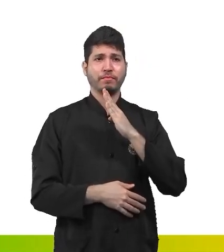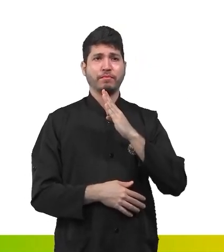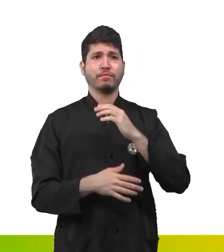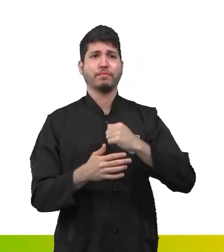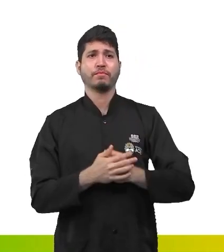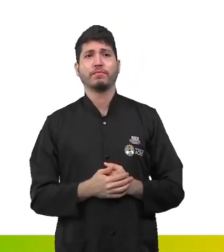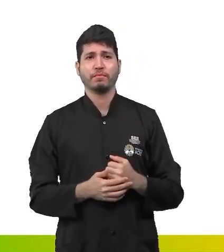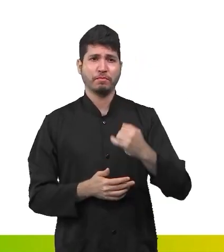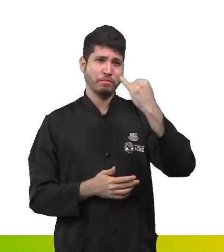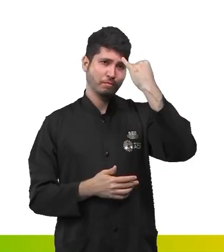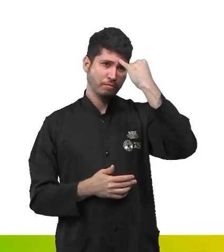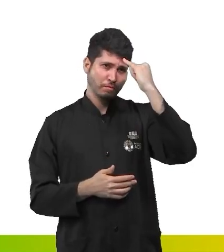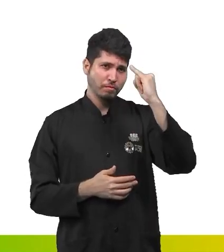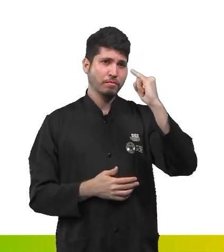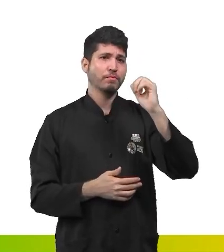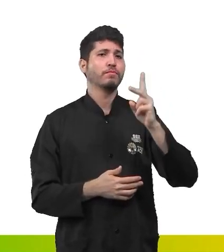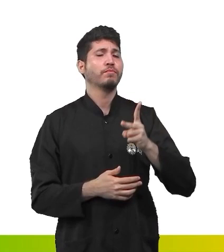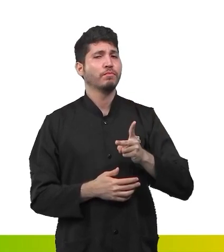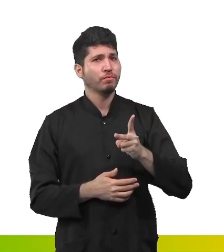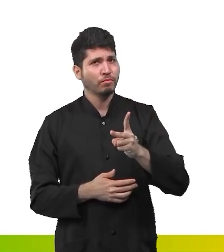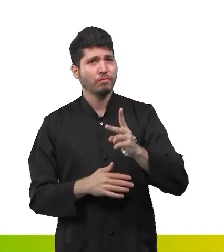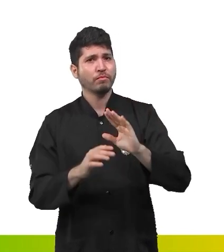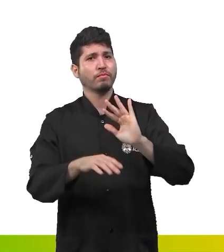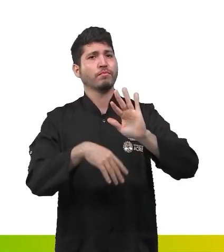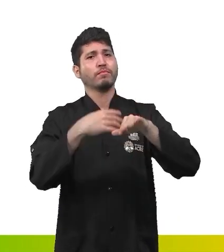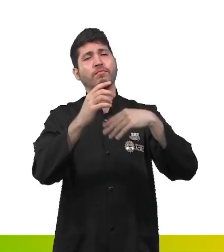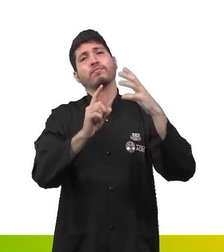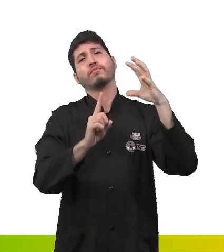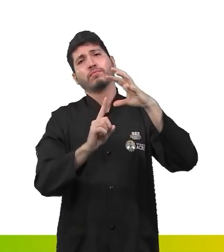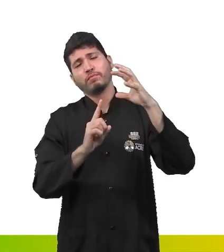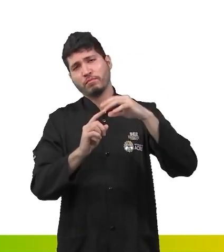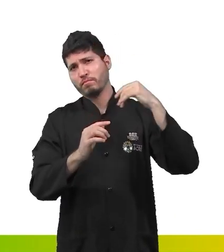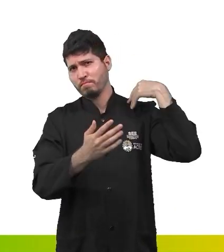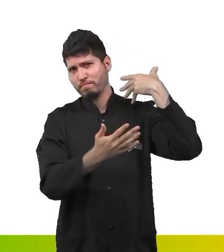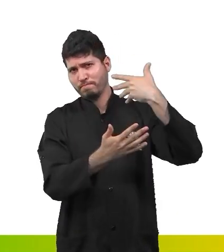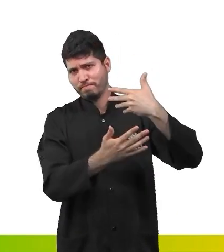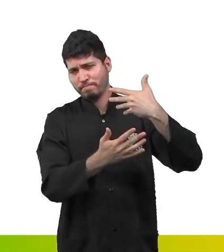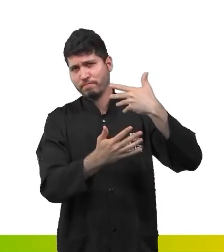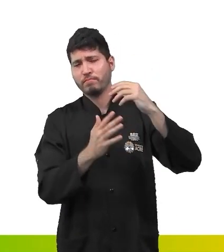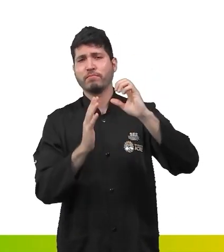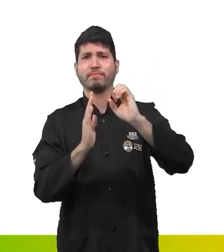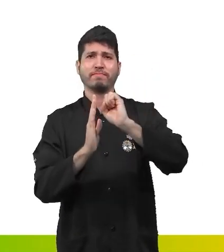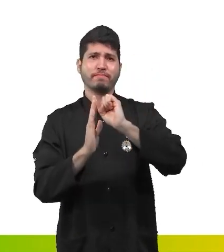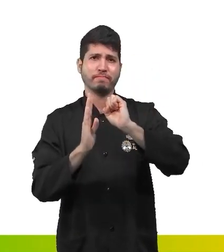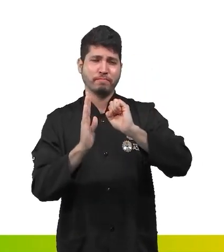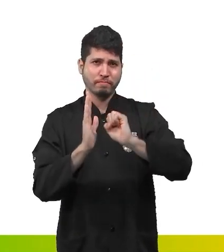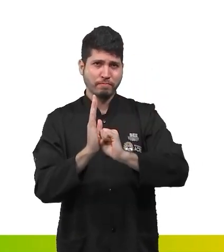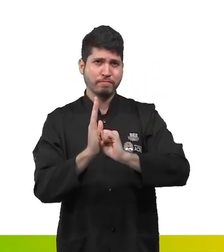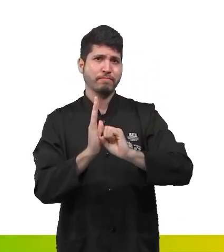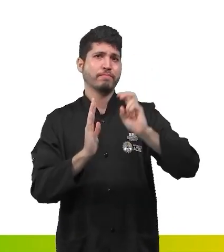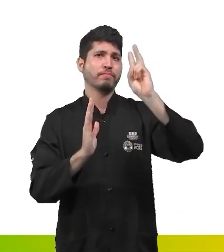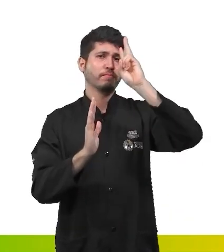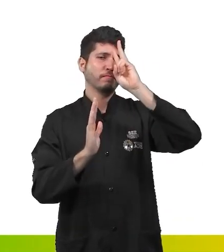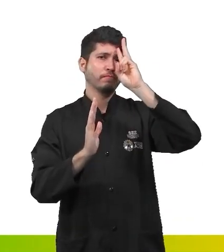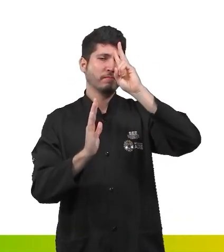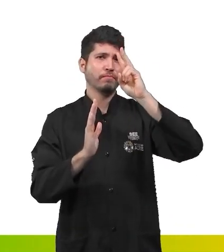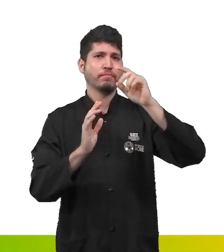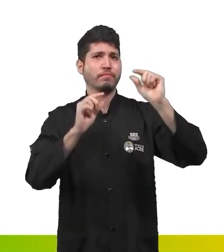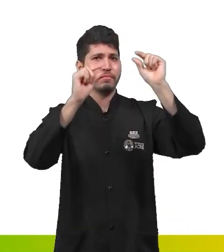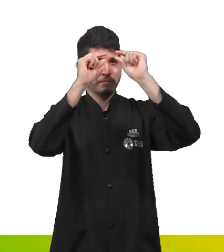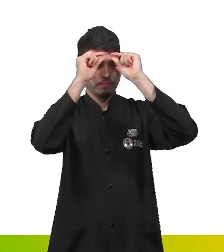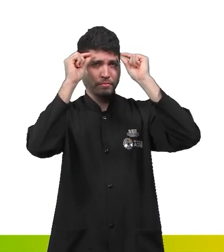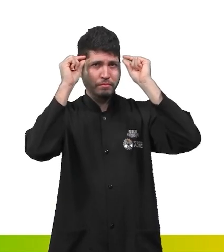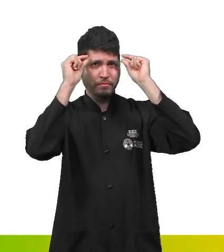constante construção, influenciada por séculos de história. Apesar disso,